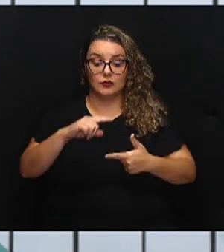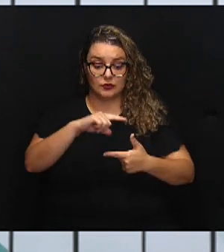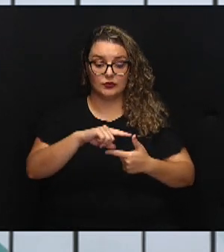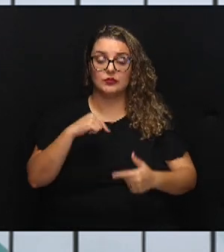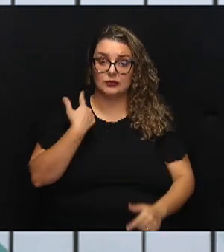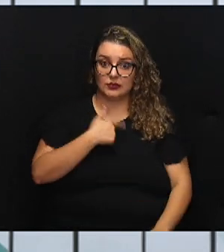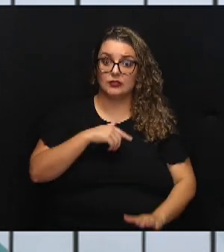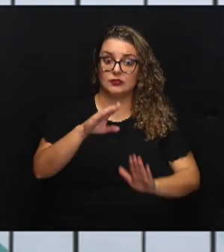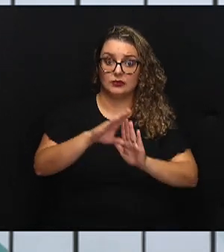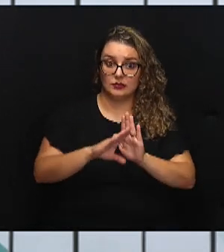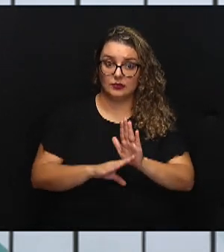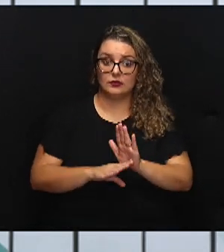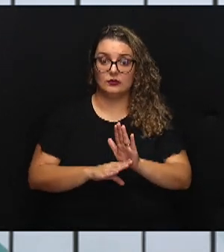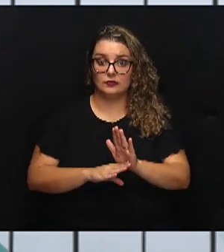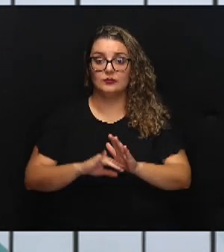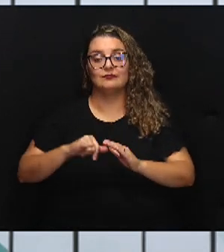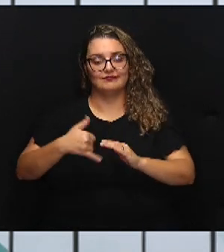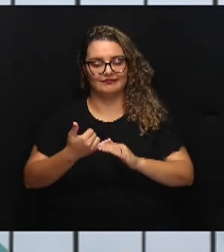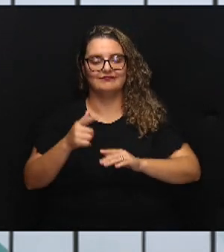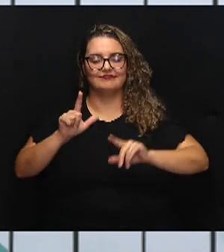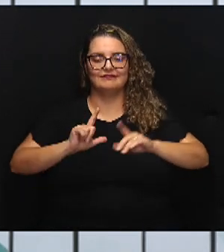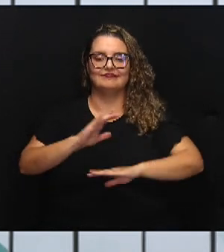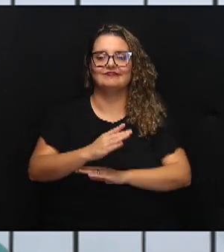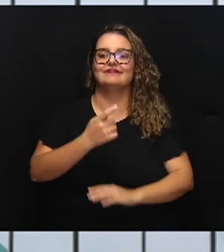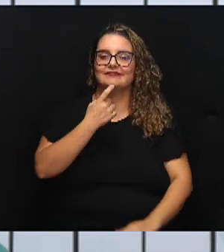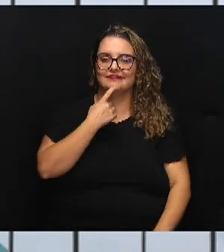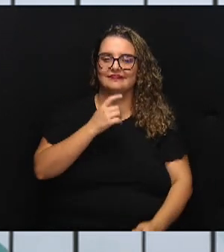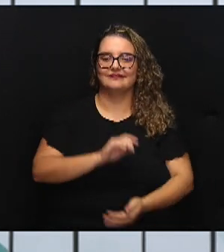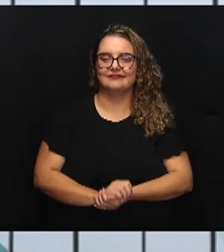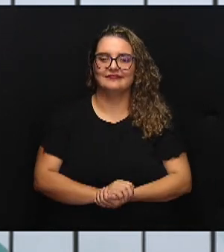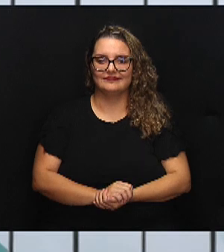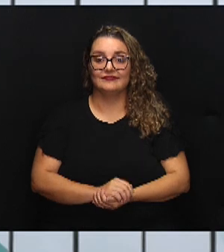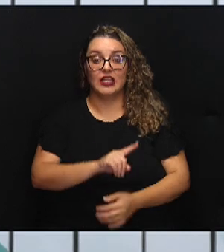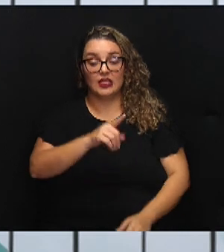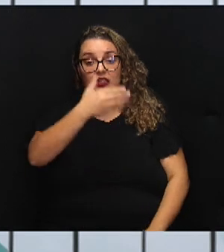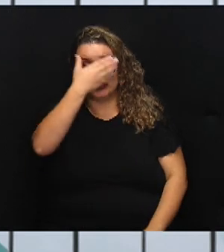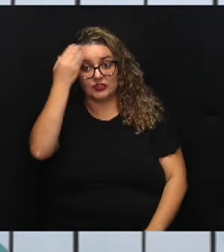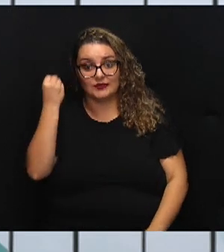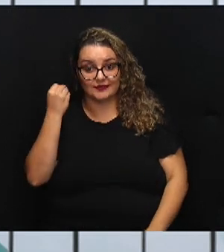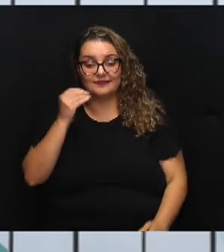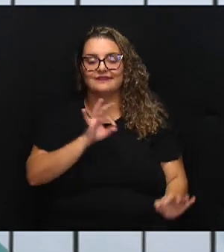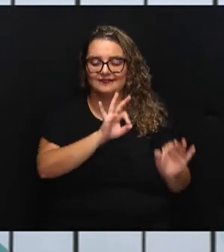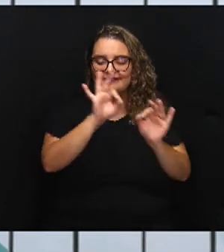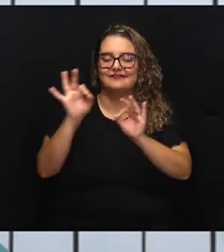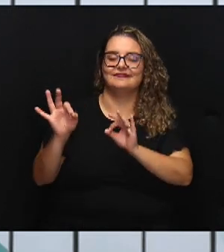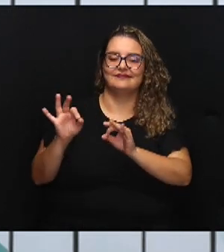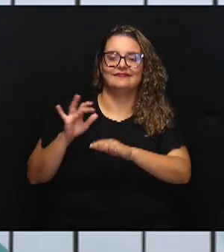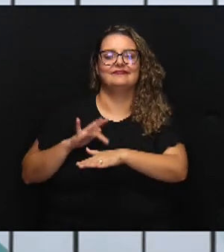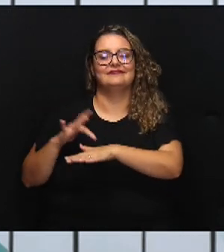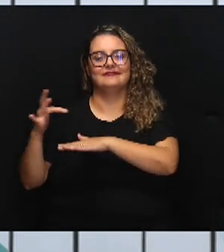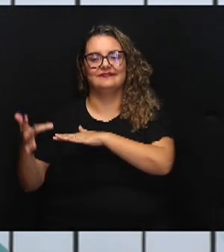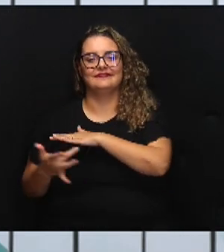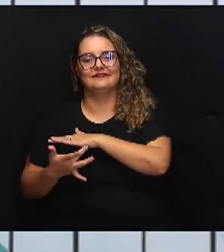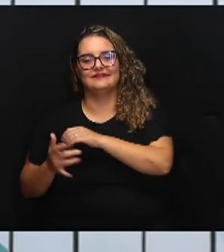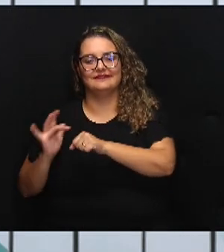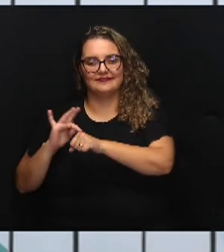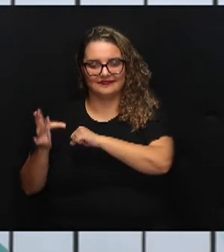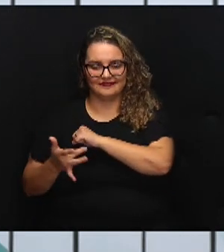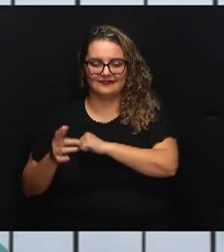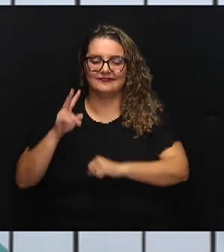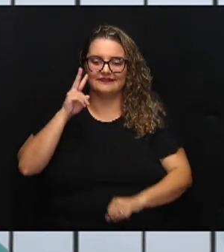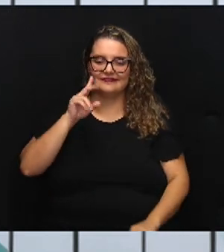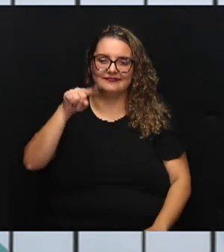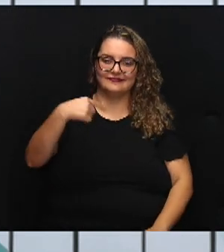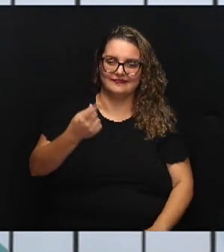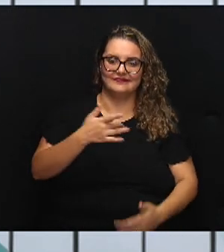nossa programação no YouTube da TV Câmara Campinas. E não se esqueça de nos acompanhar nas redes sociais. A gente se vê